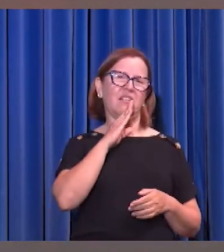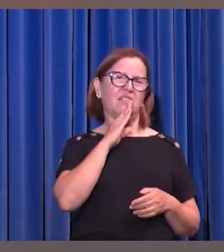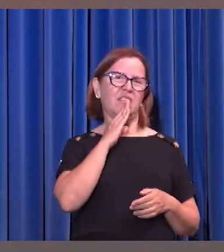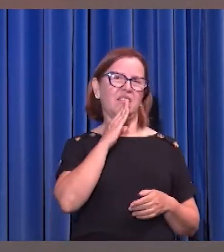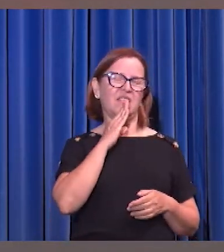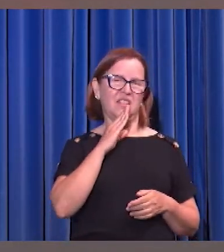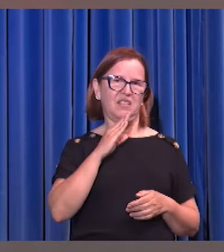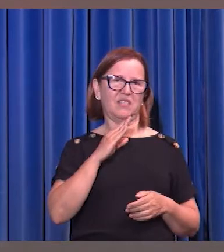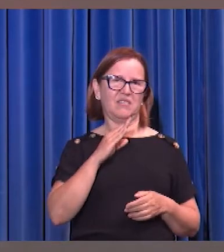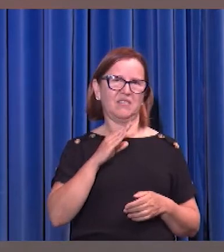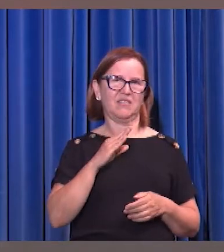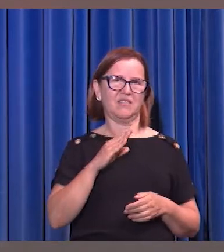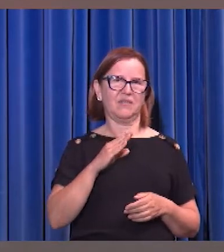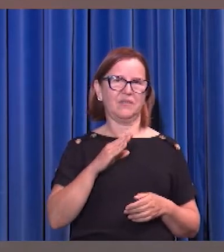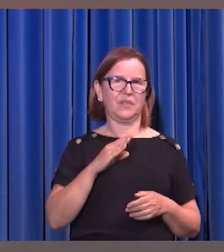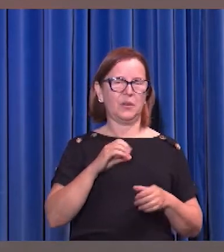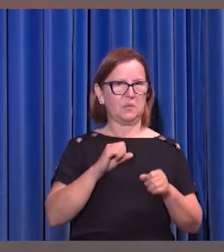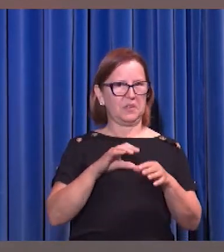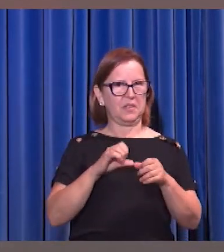novo nascimento?